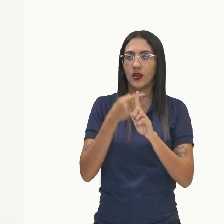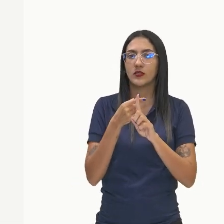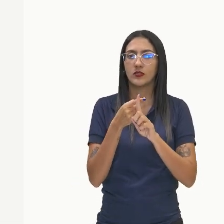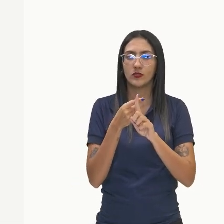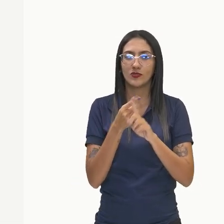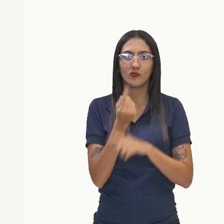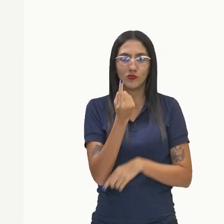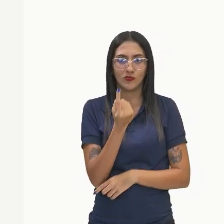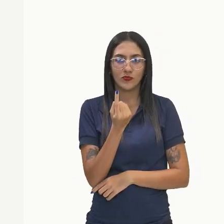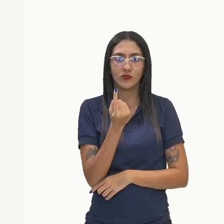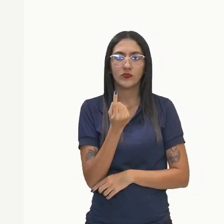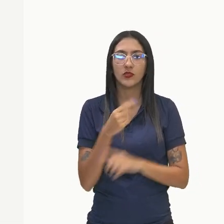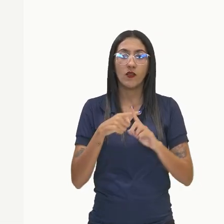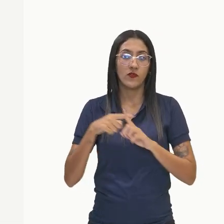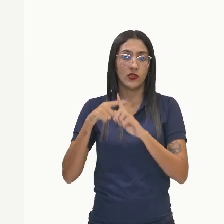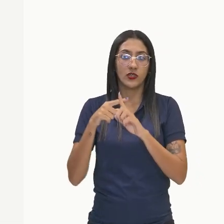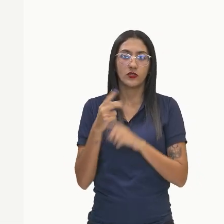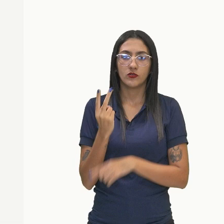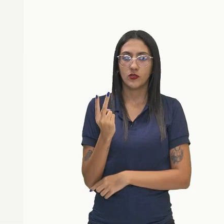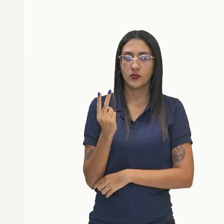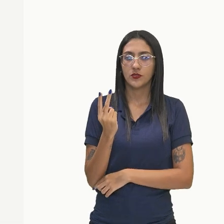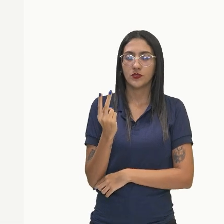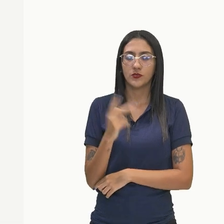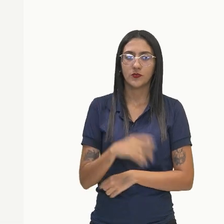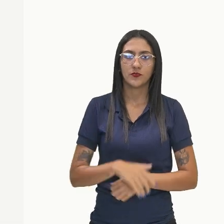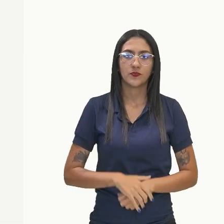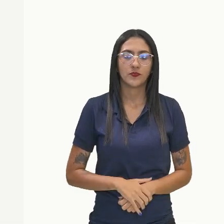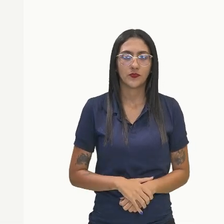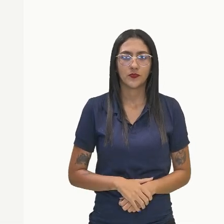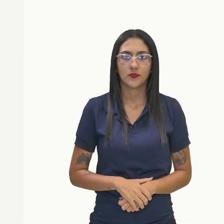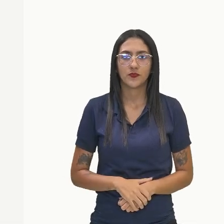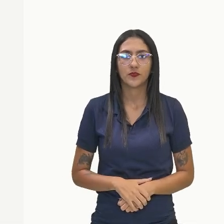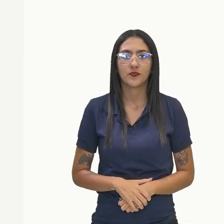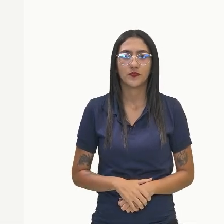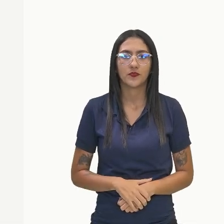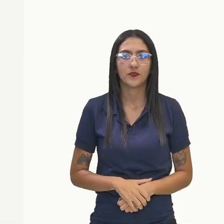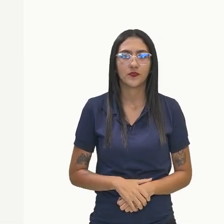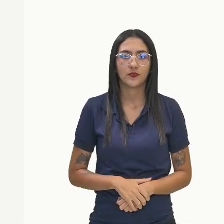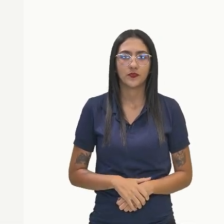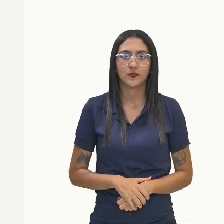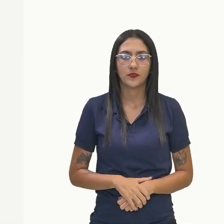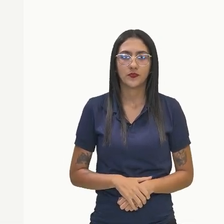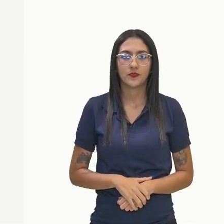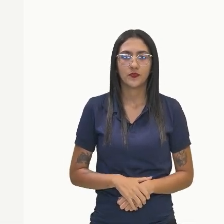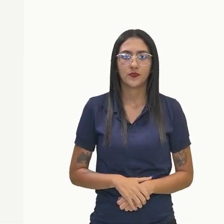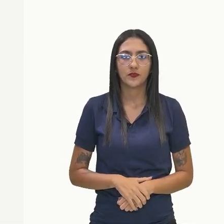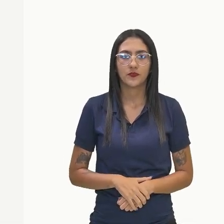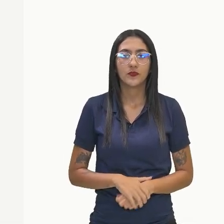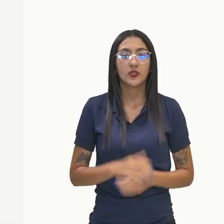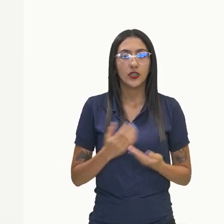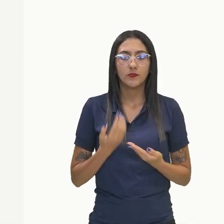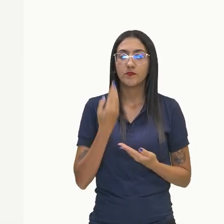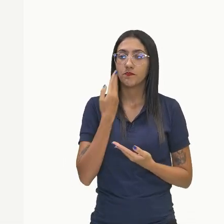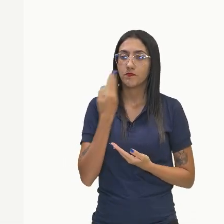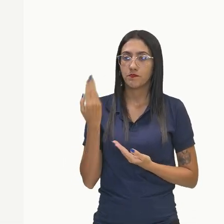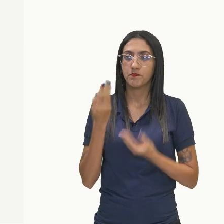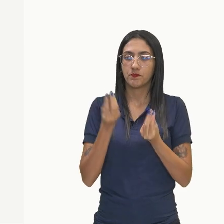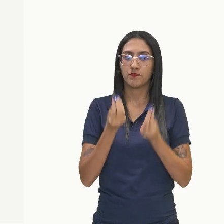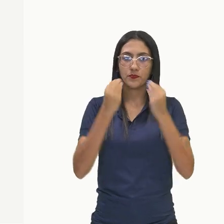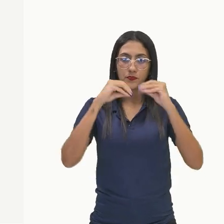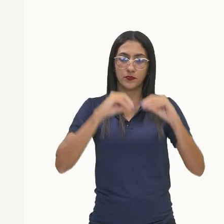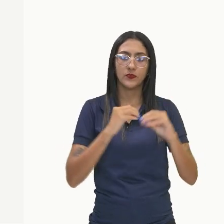resistência interna, vezes 2, que é a intensidade da corrente. Então, aí fica 24